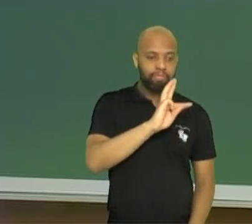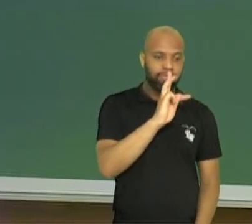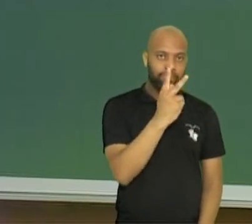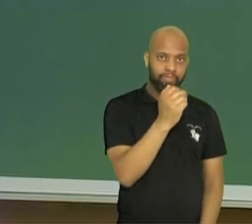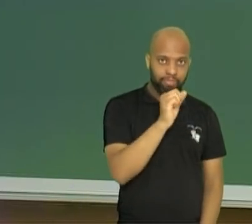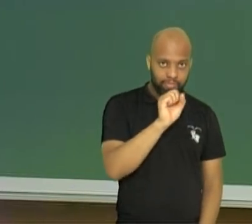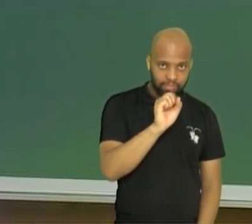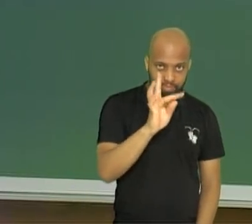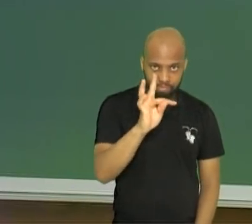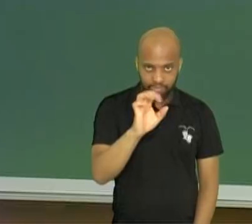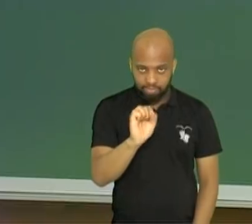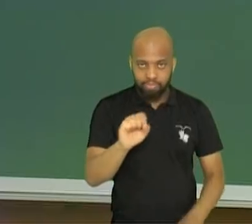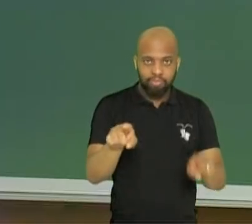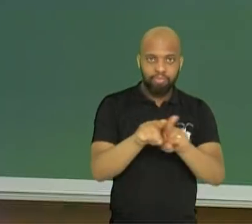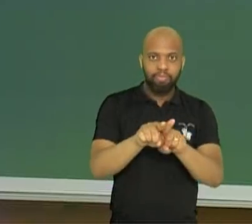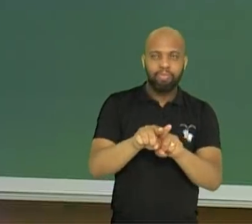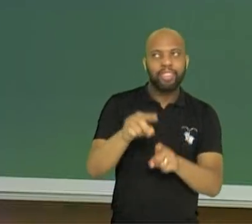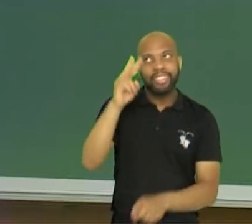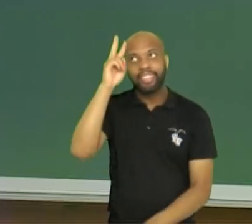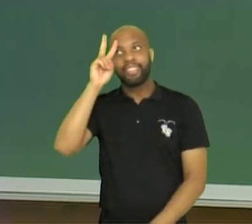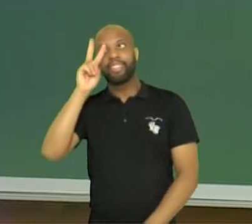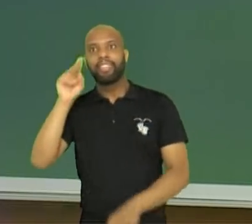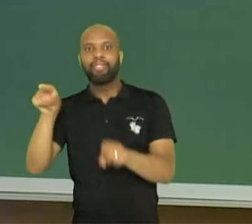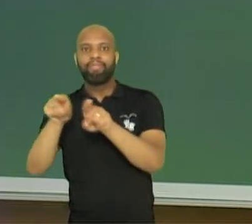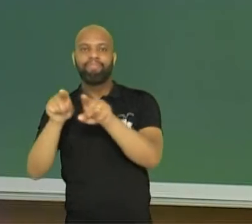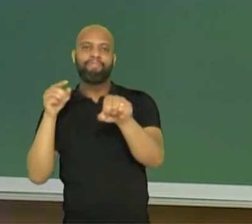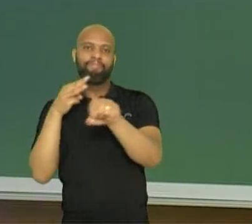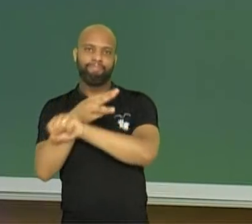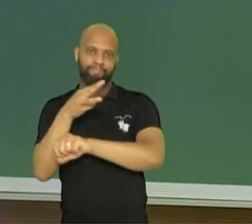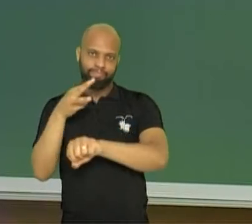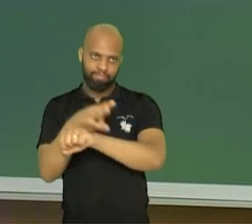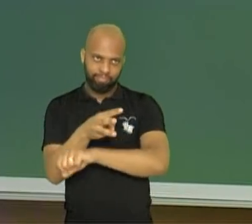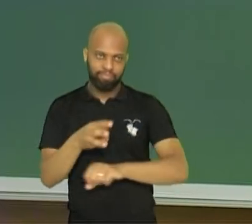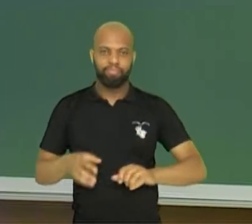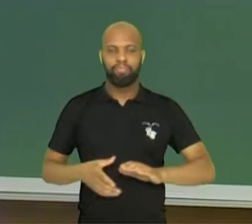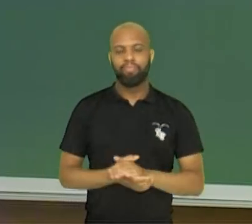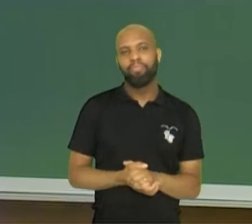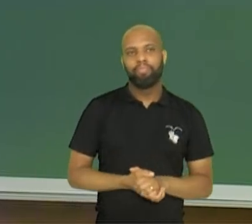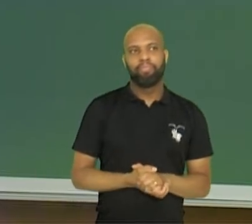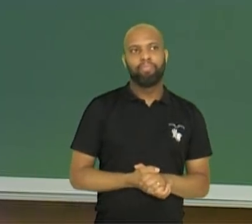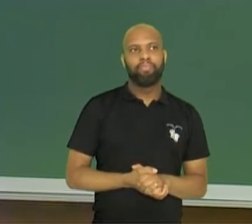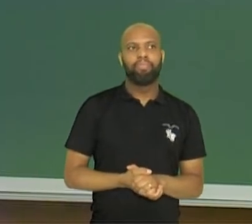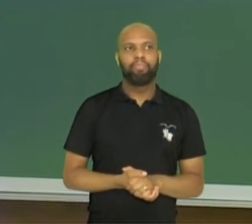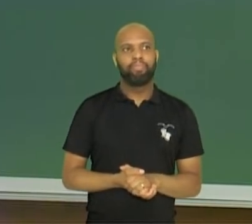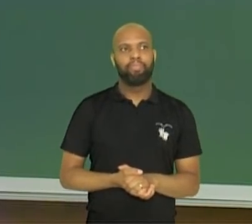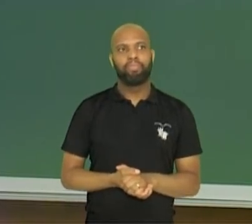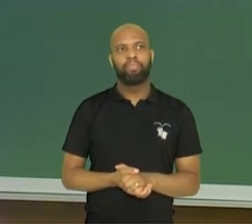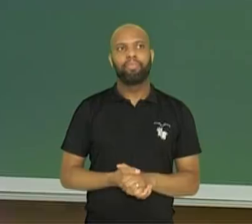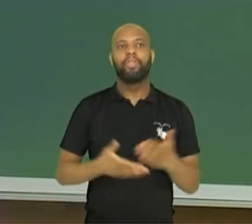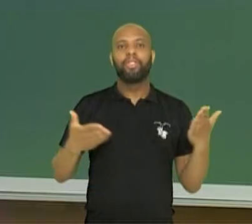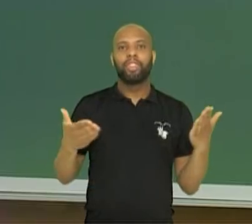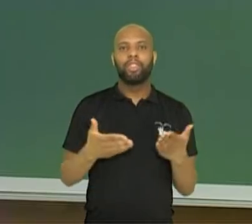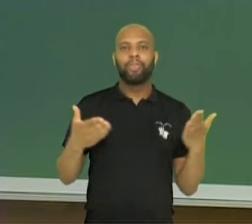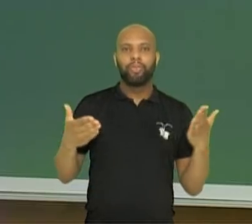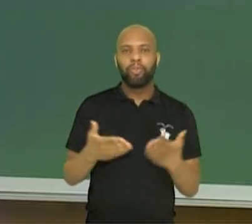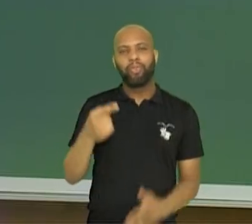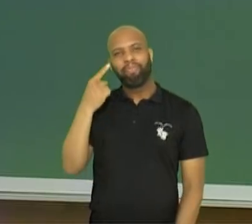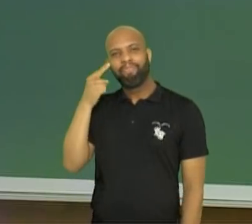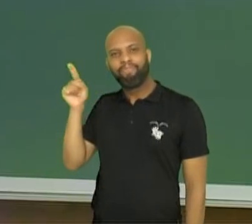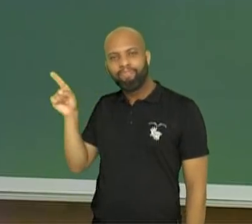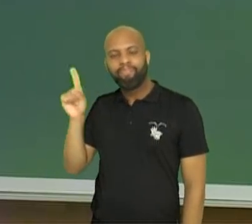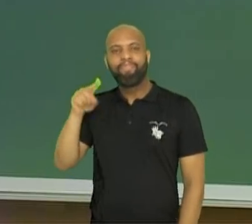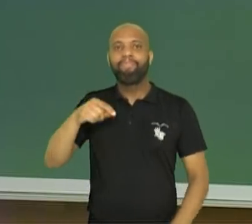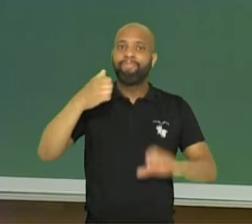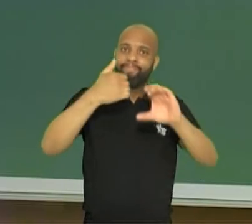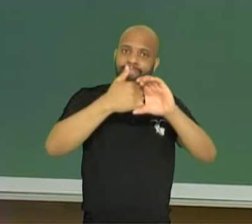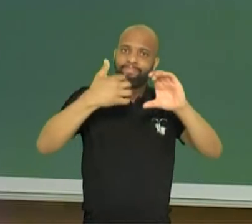quê? Mas também você lembra imediatamente do WhatsApp. Charge, vamos conhecer aqui uma característica,